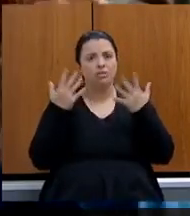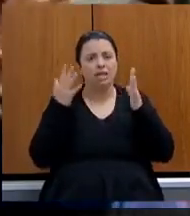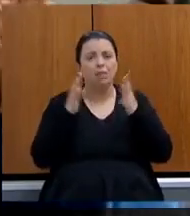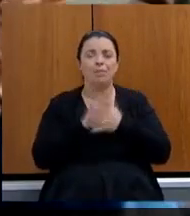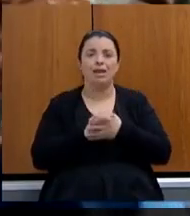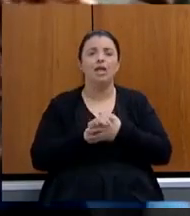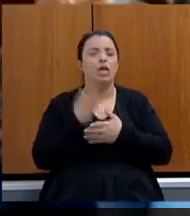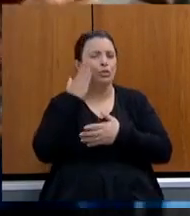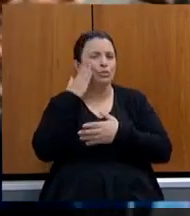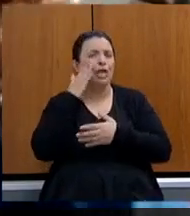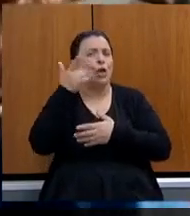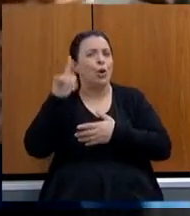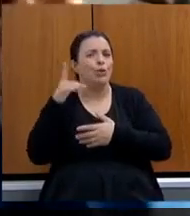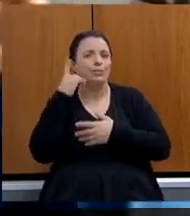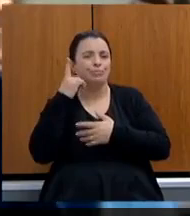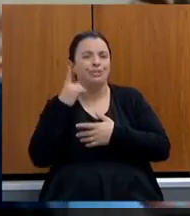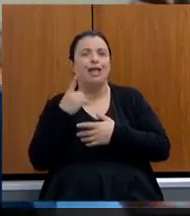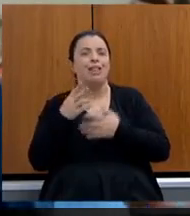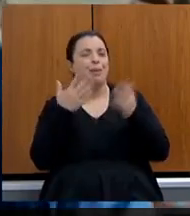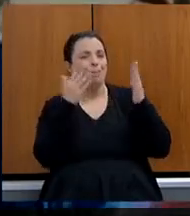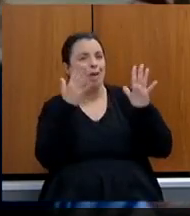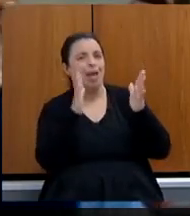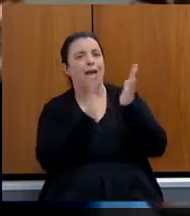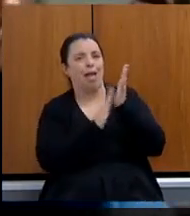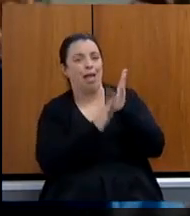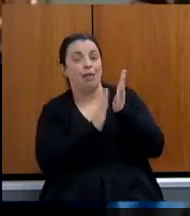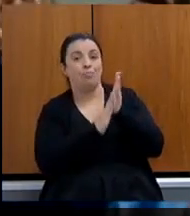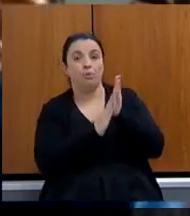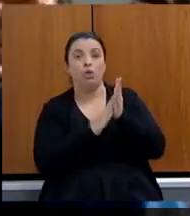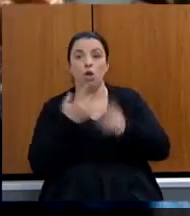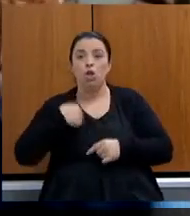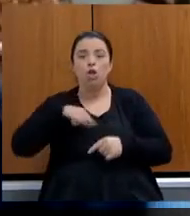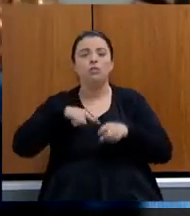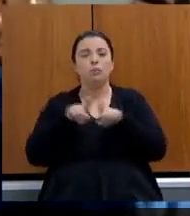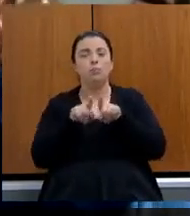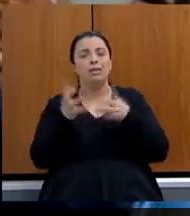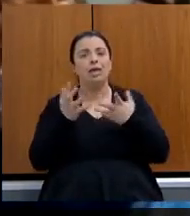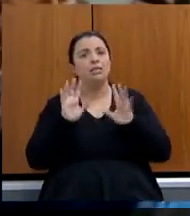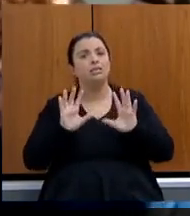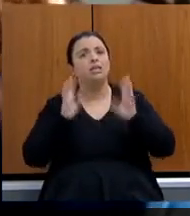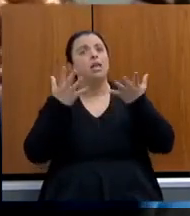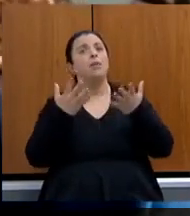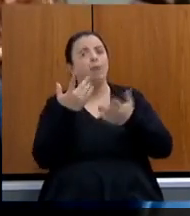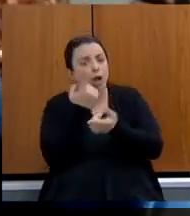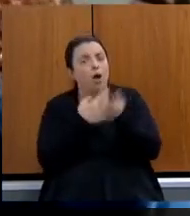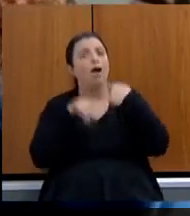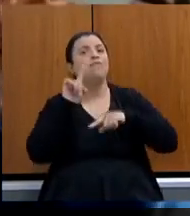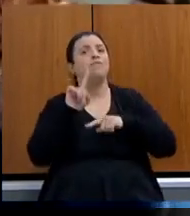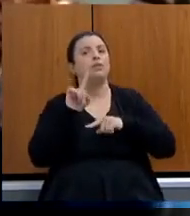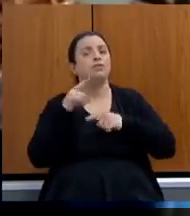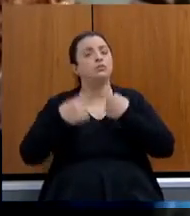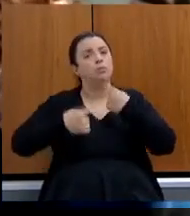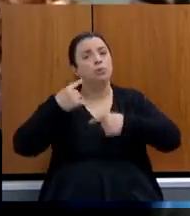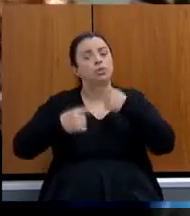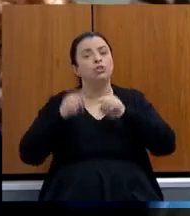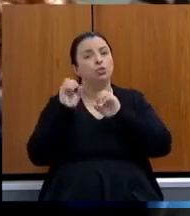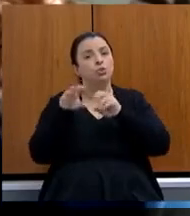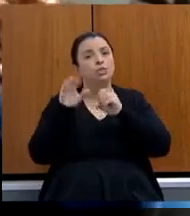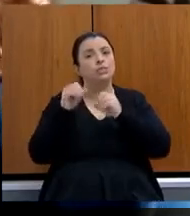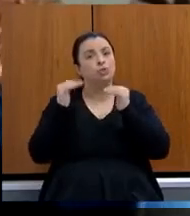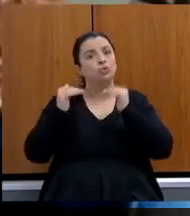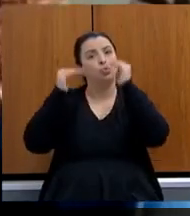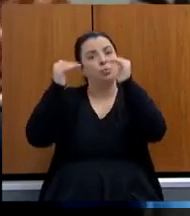parabenizando diversas iniciativas que vocês fizeram a gente quer chegar também para Celebrar não é uma banco na política do ensino superior